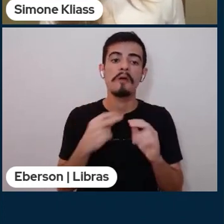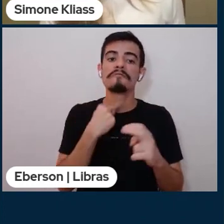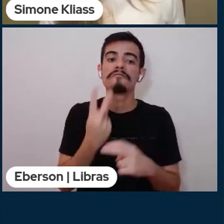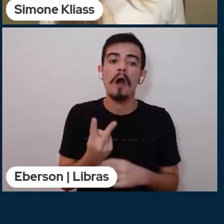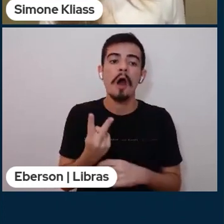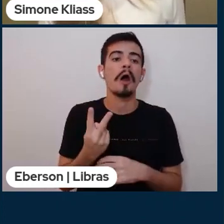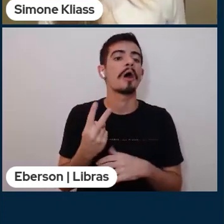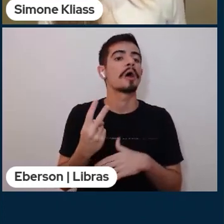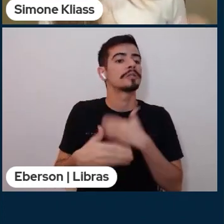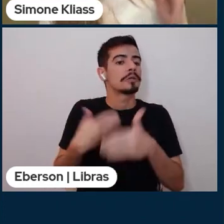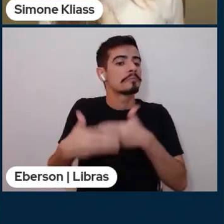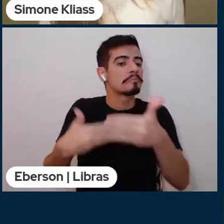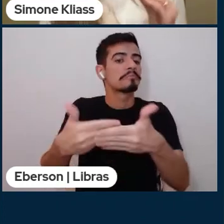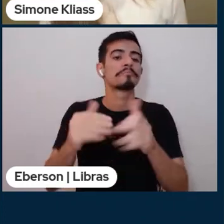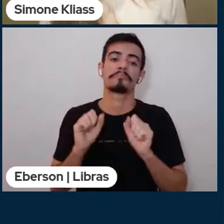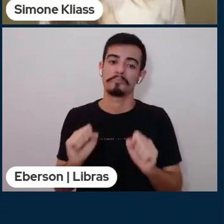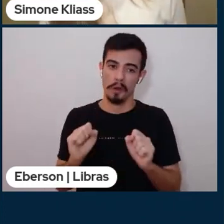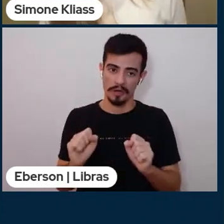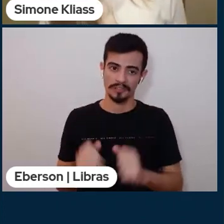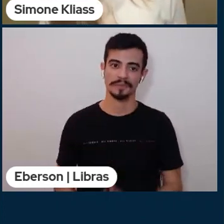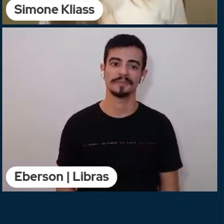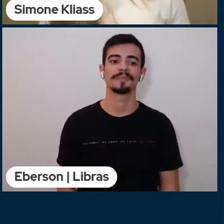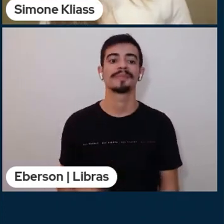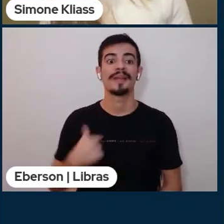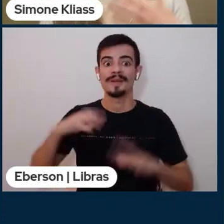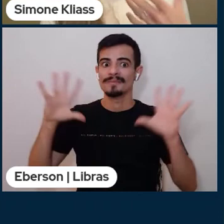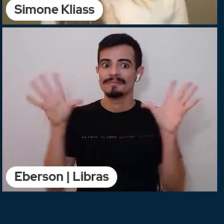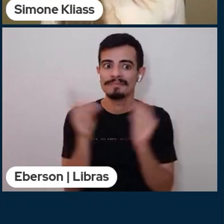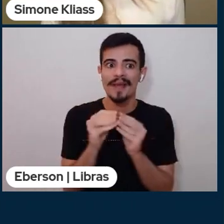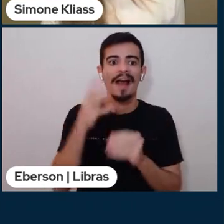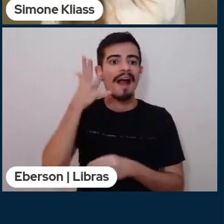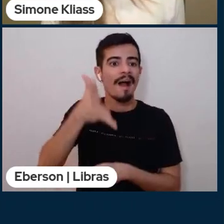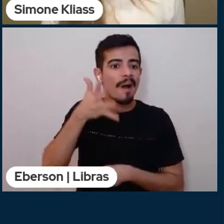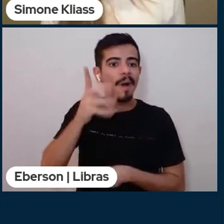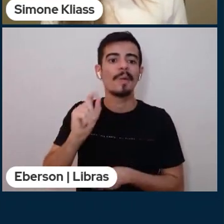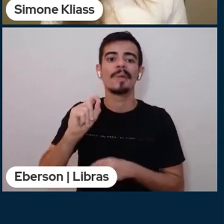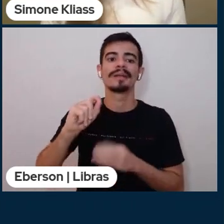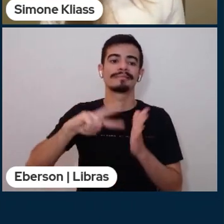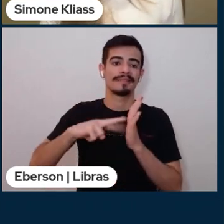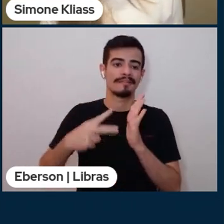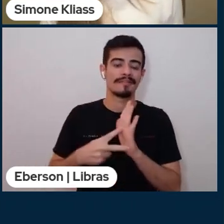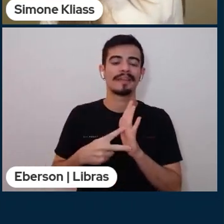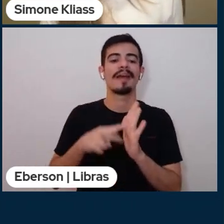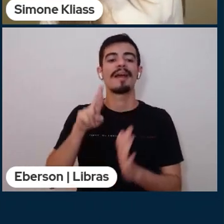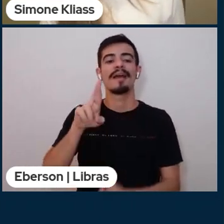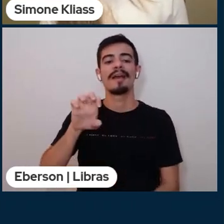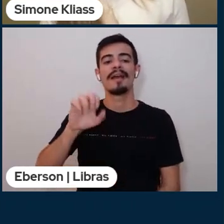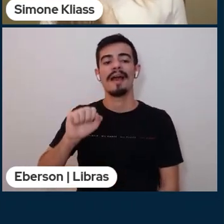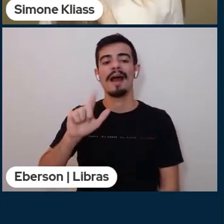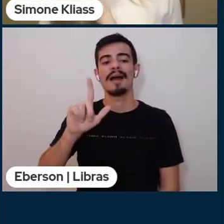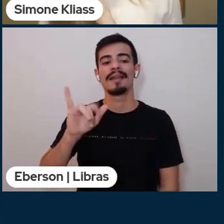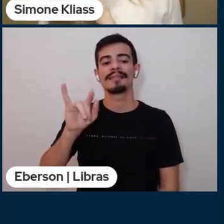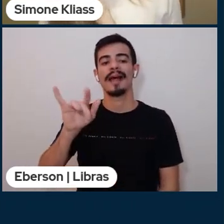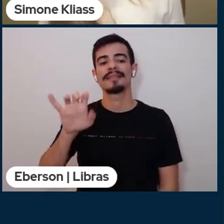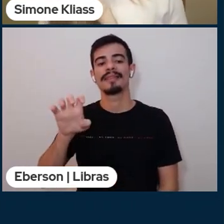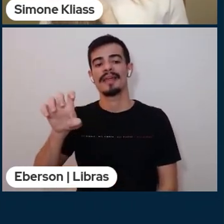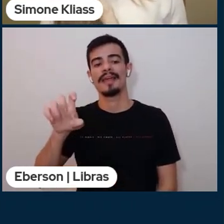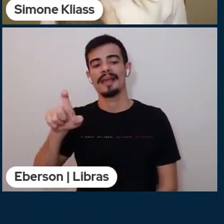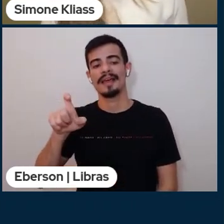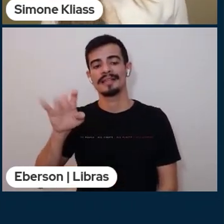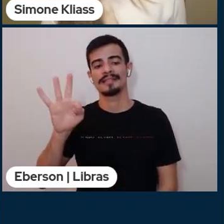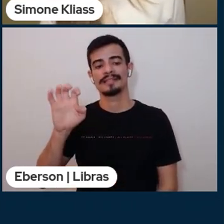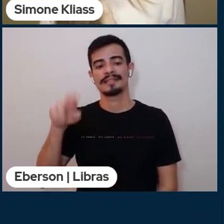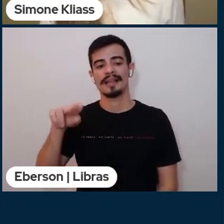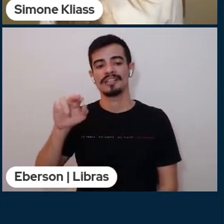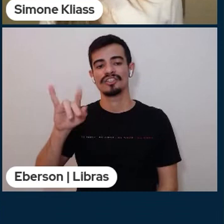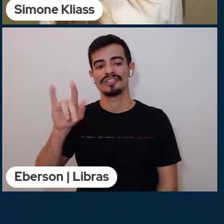né enfim eu pensei nessa apresentação O que são as realidades estendidas muito brevemente o mata verso